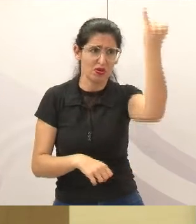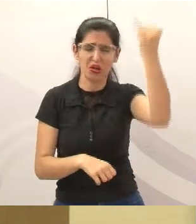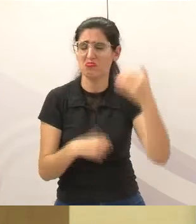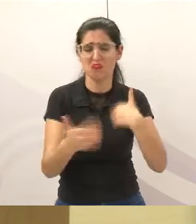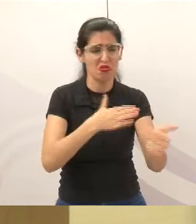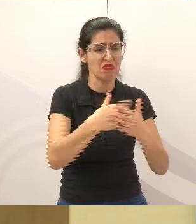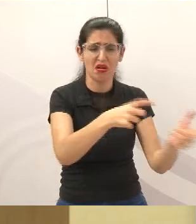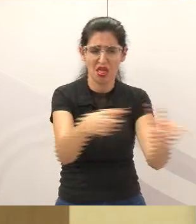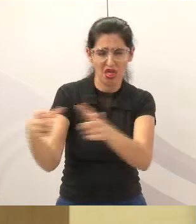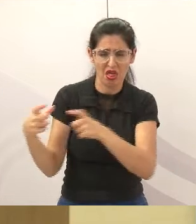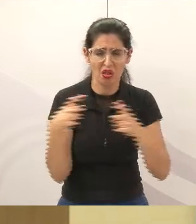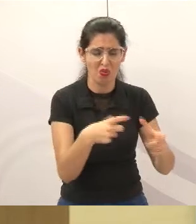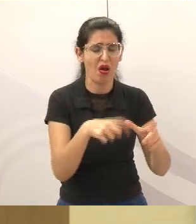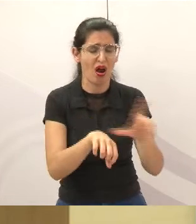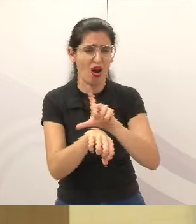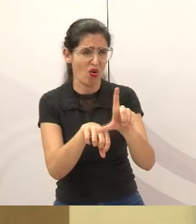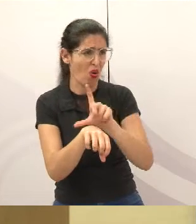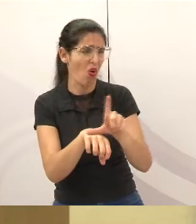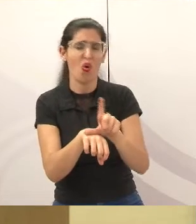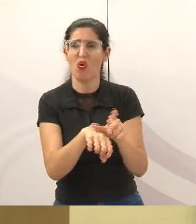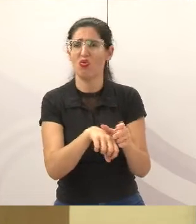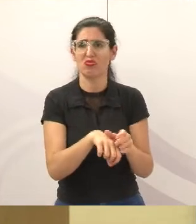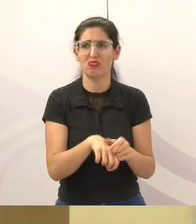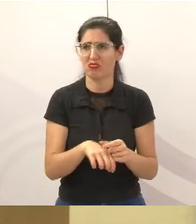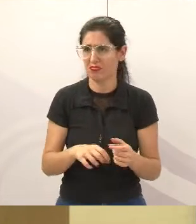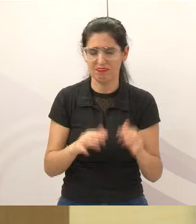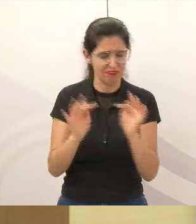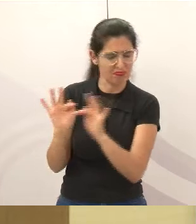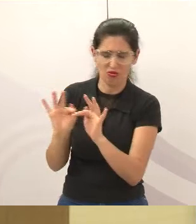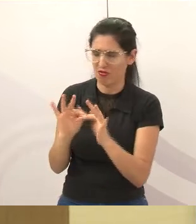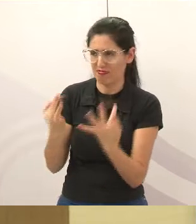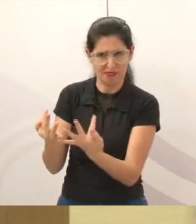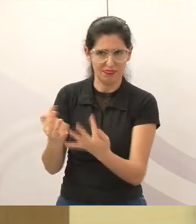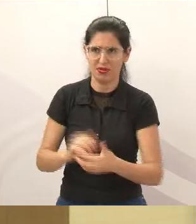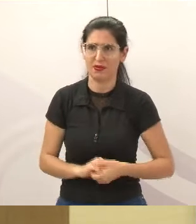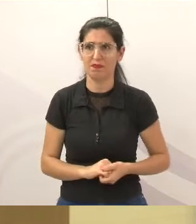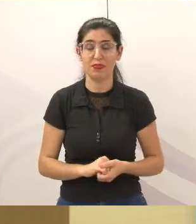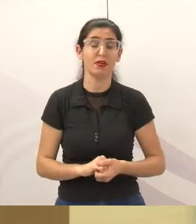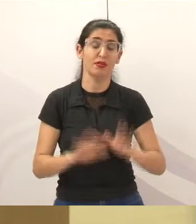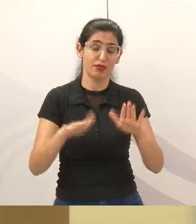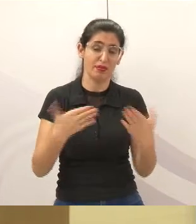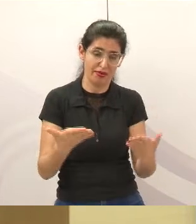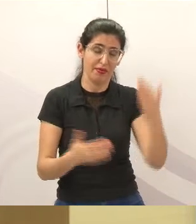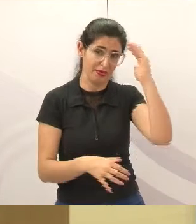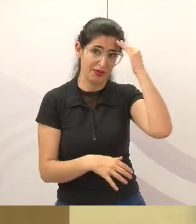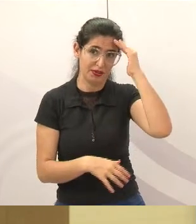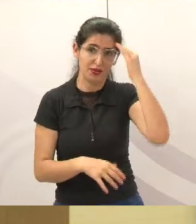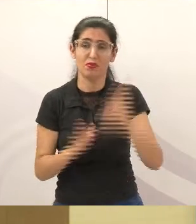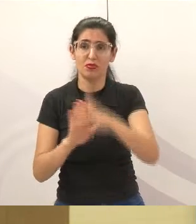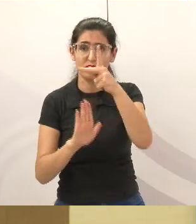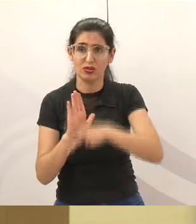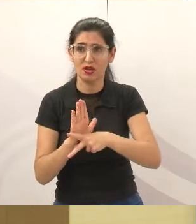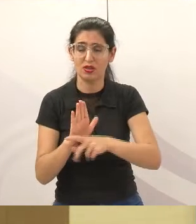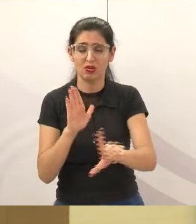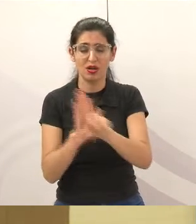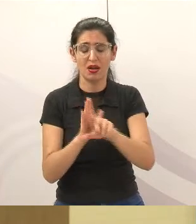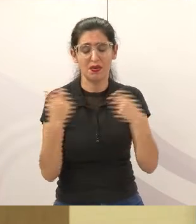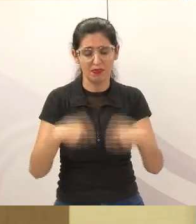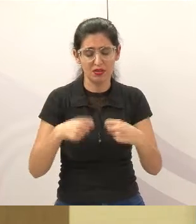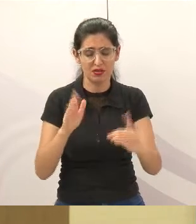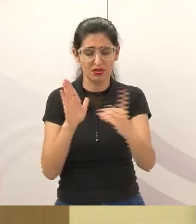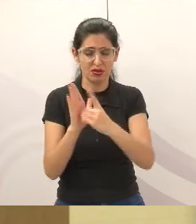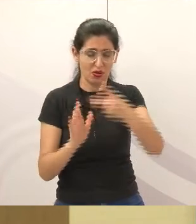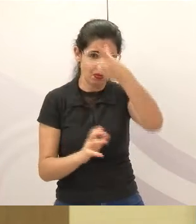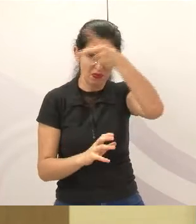minha recomendação, que eu entendo que esse projeto de lei deva ser o decreto que o prefeito